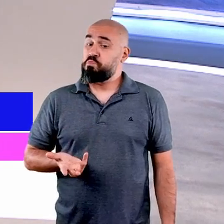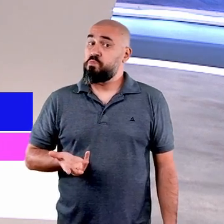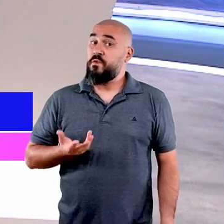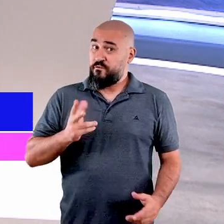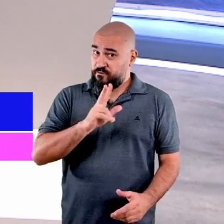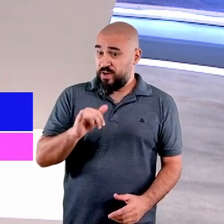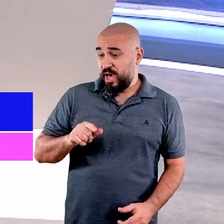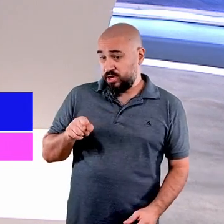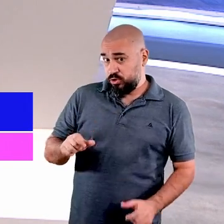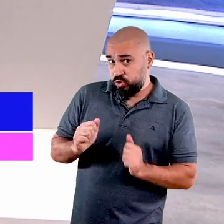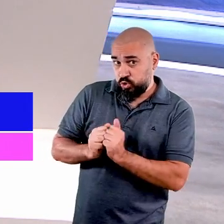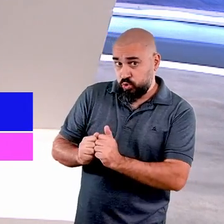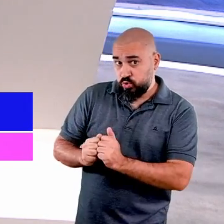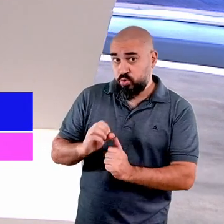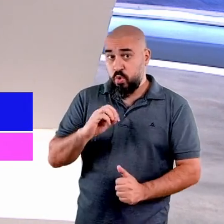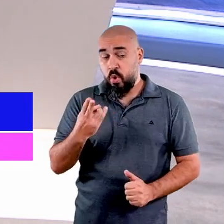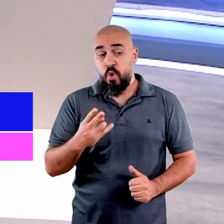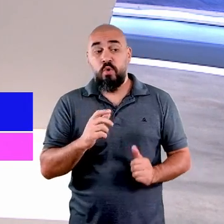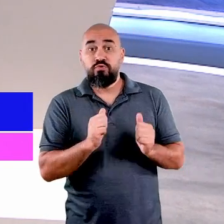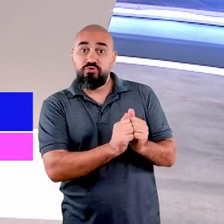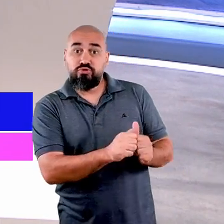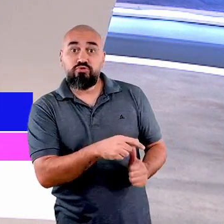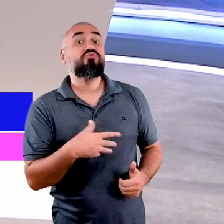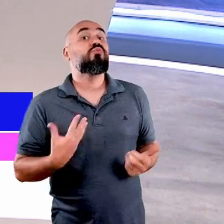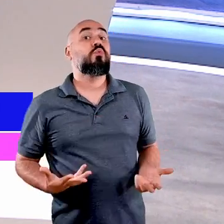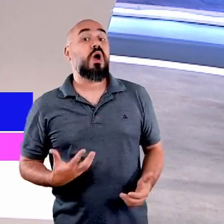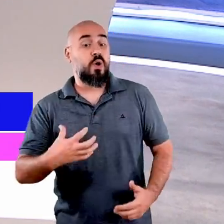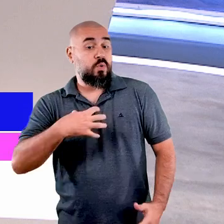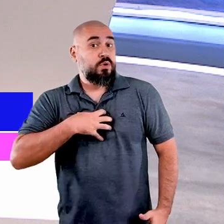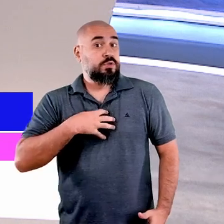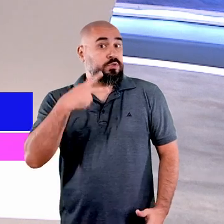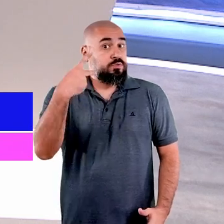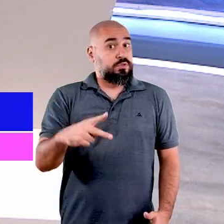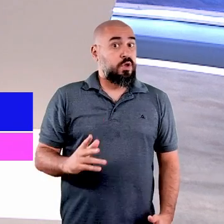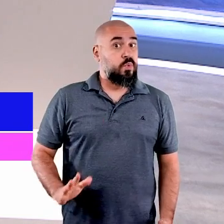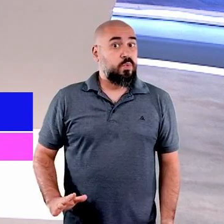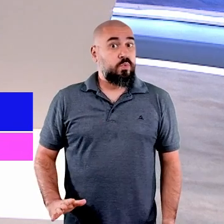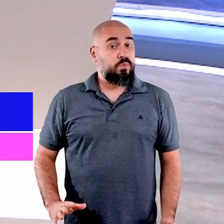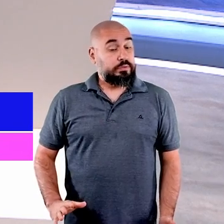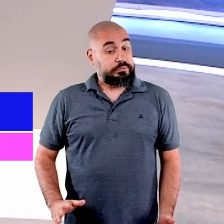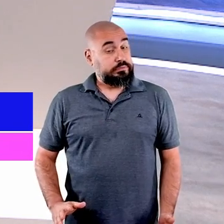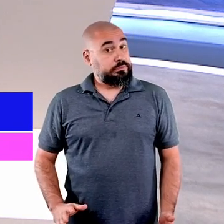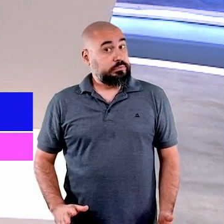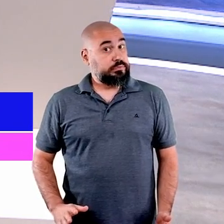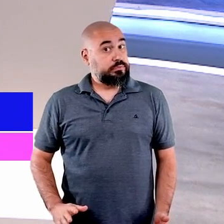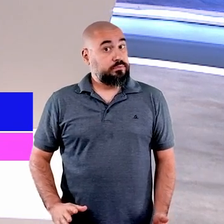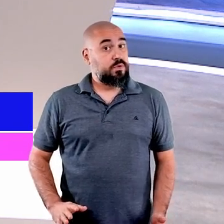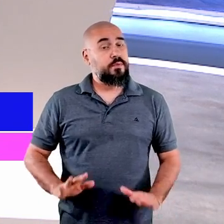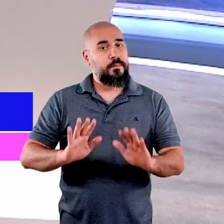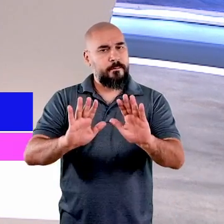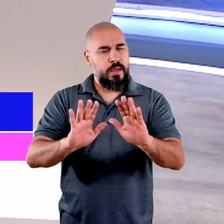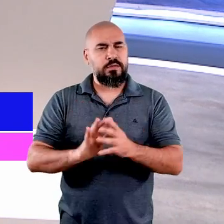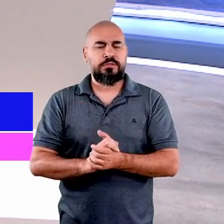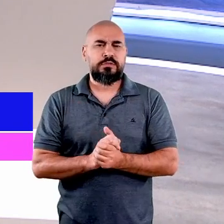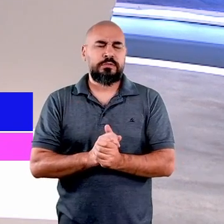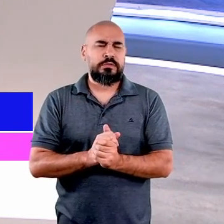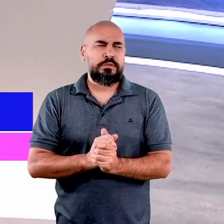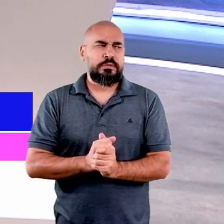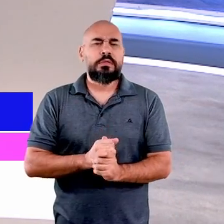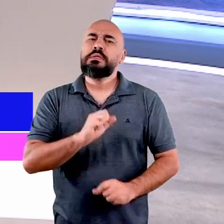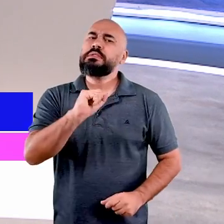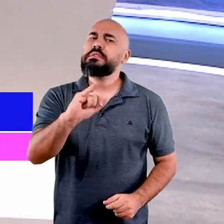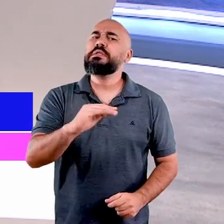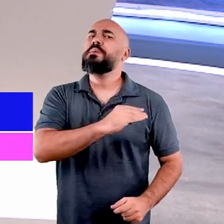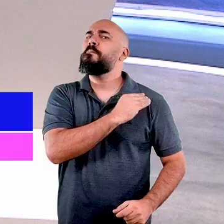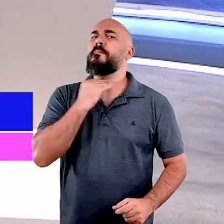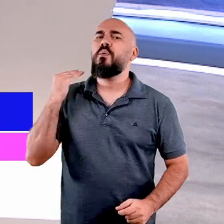para sermos transformados e levados para o céu. Mas se a morte lhe alcançar, o que é que você